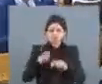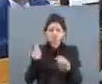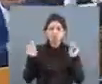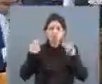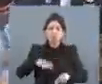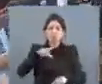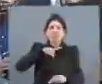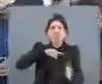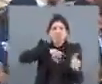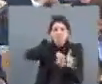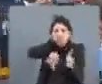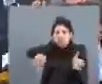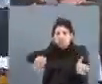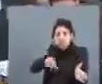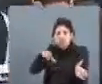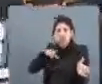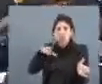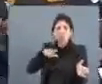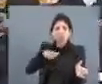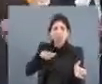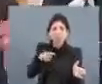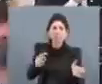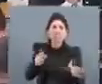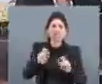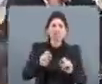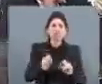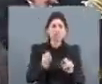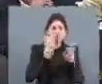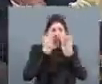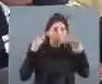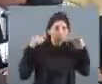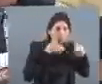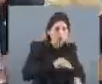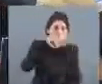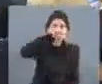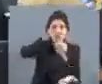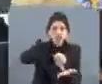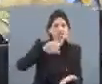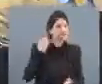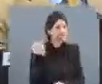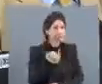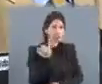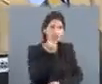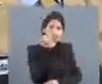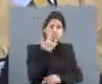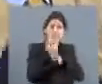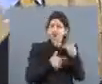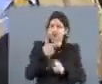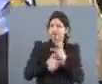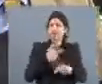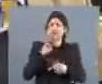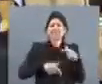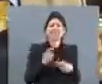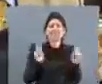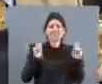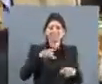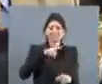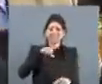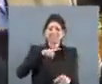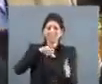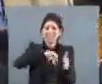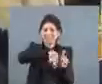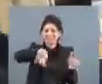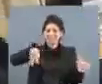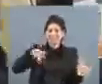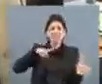essas tentativas de mudar o holofote daquilo que é central e necessário aos trabalhos dessa CPMI. E digo mais,